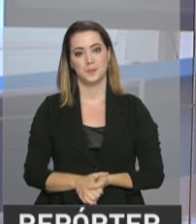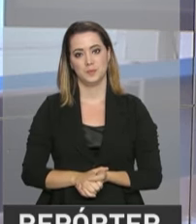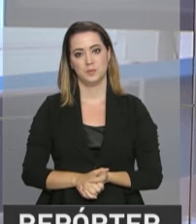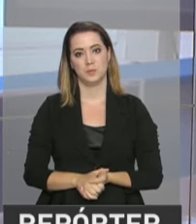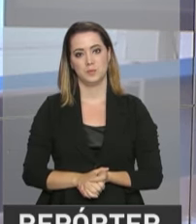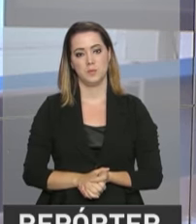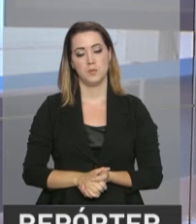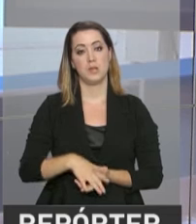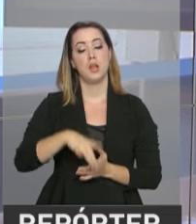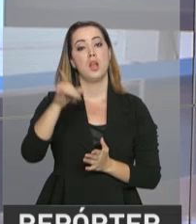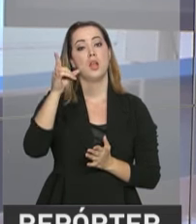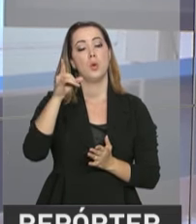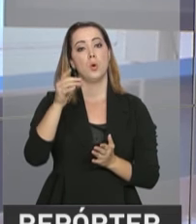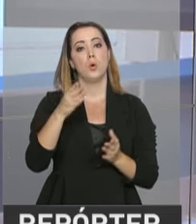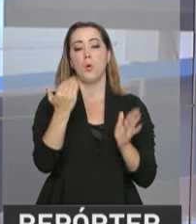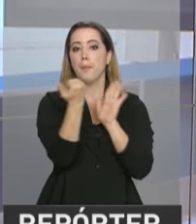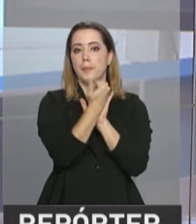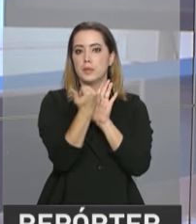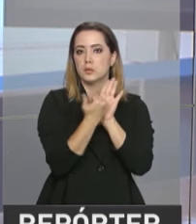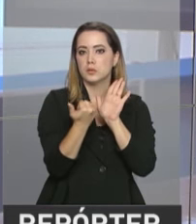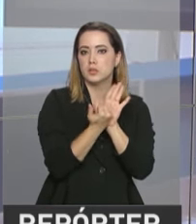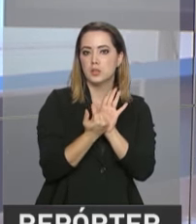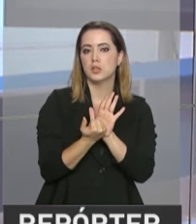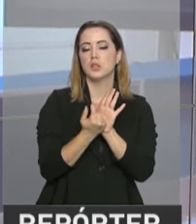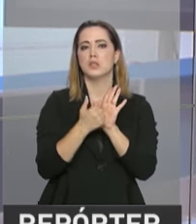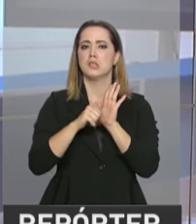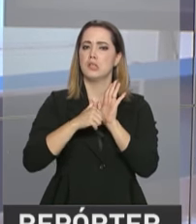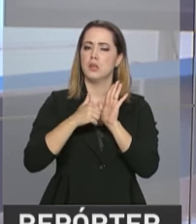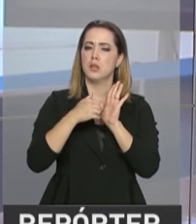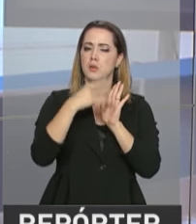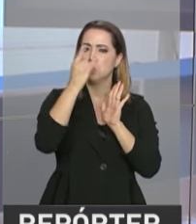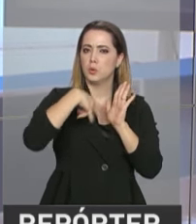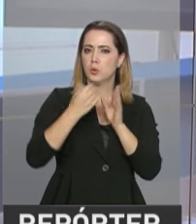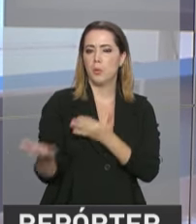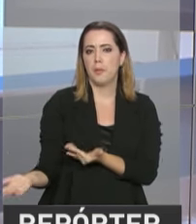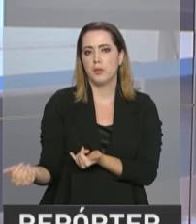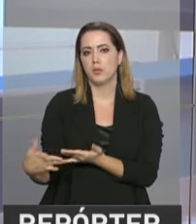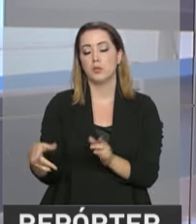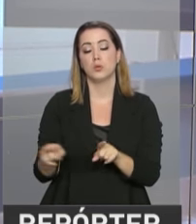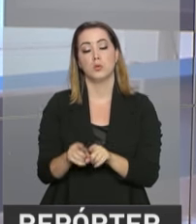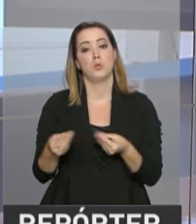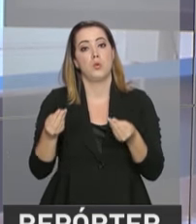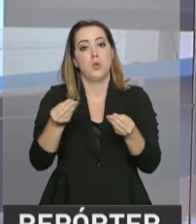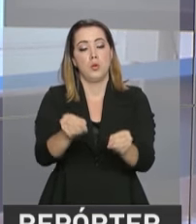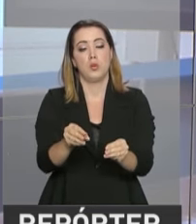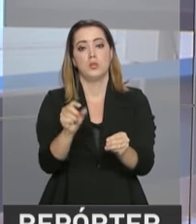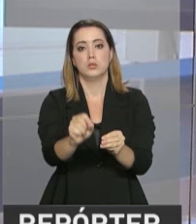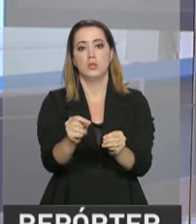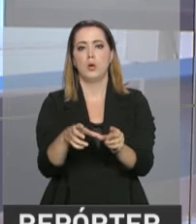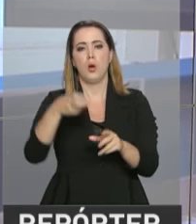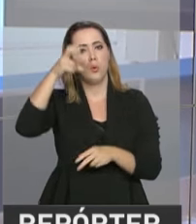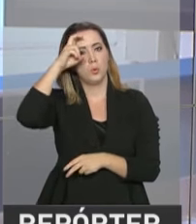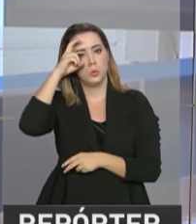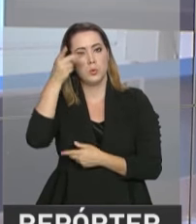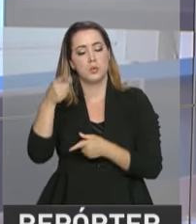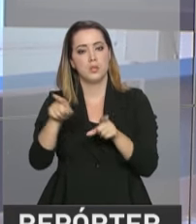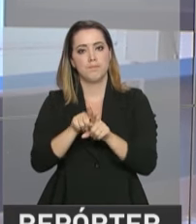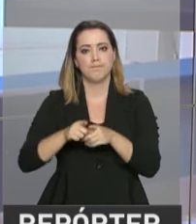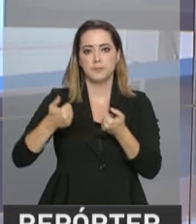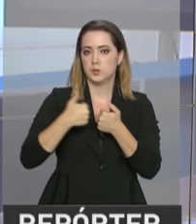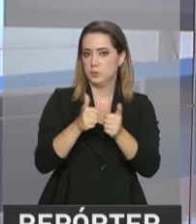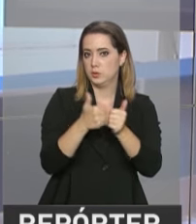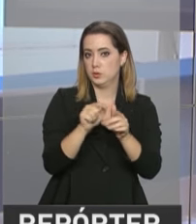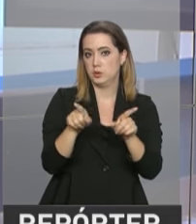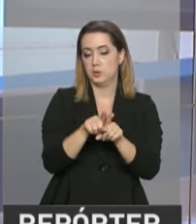a identidade jovem lançada hoje pelo governo assegura o direito à cultura e a mobilidade o documento virtual está disponível para